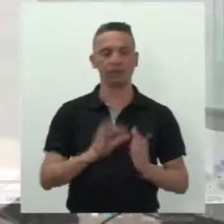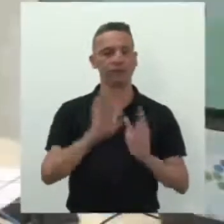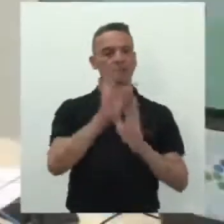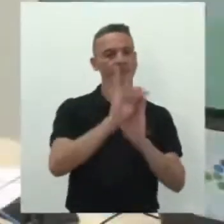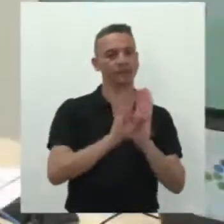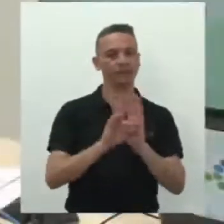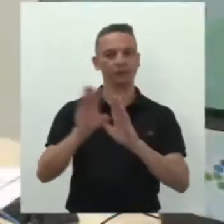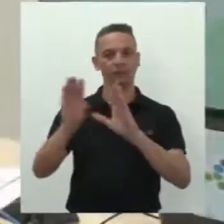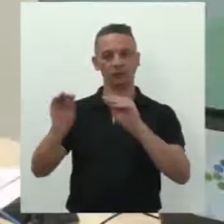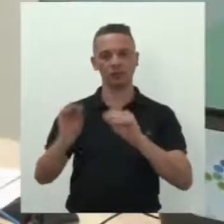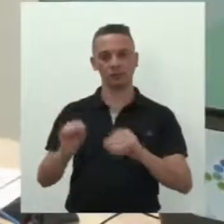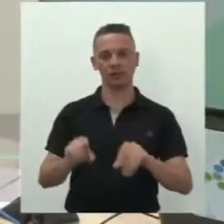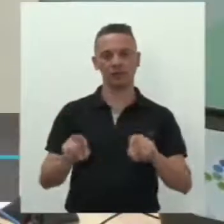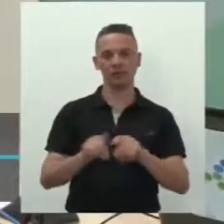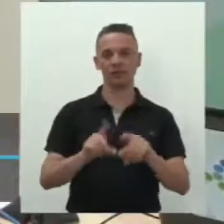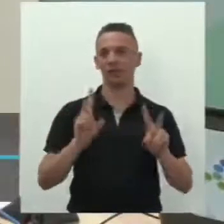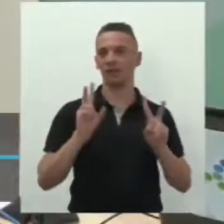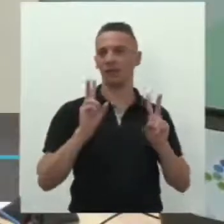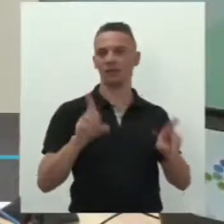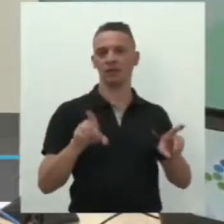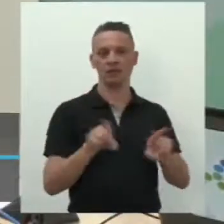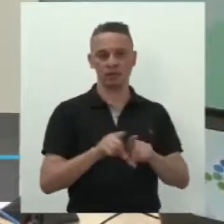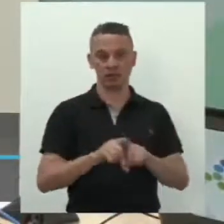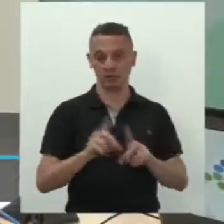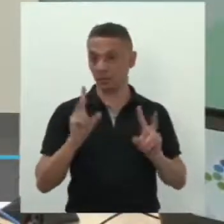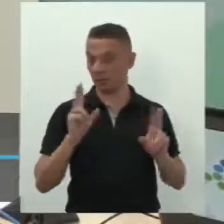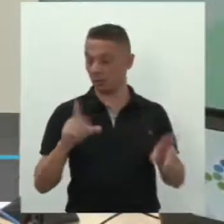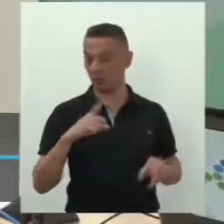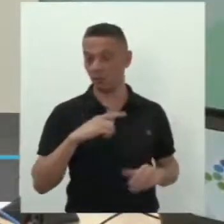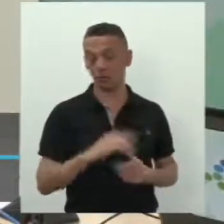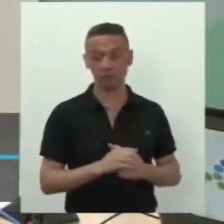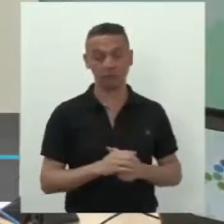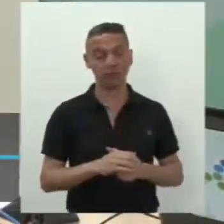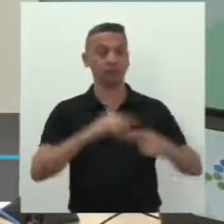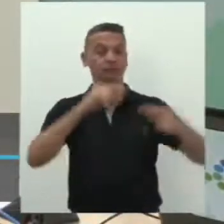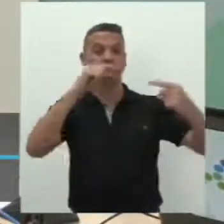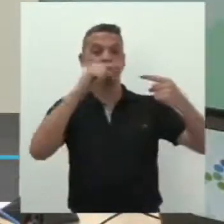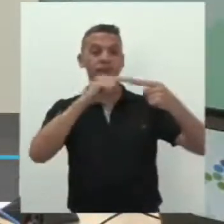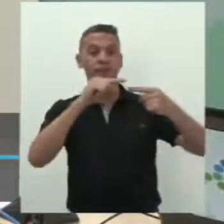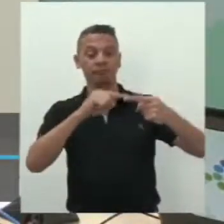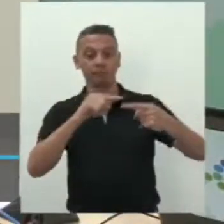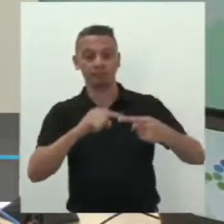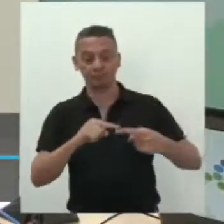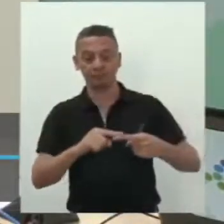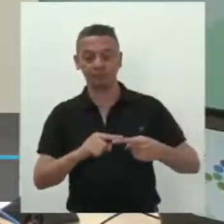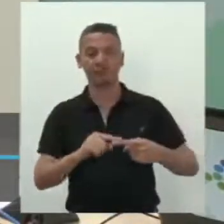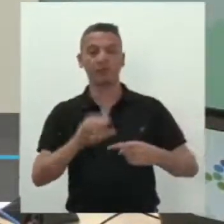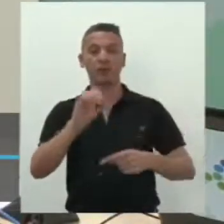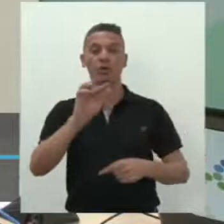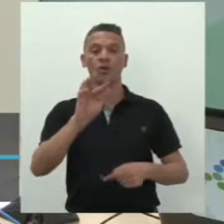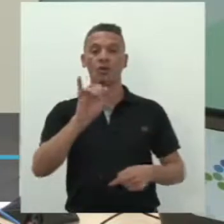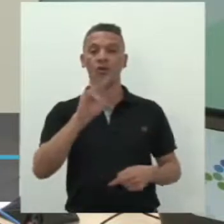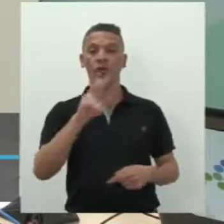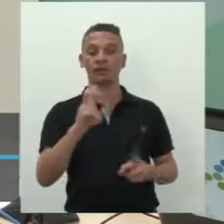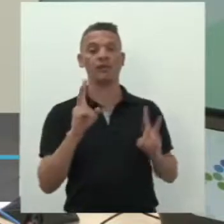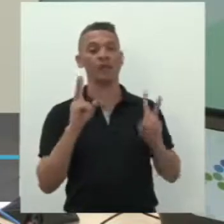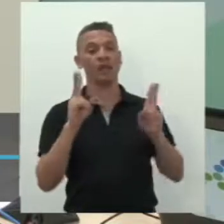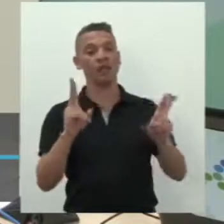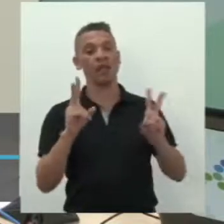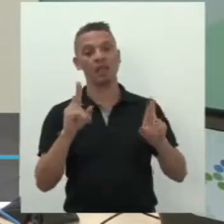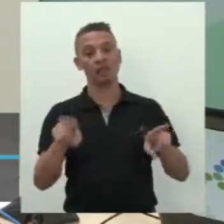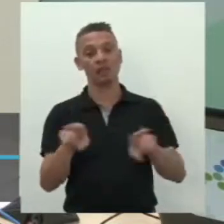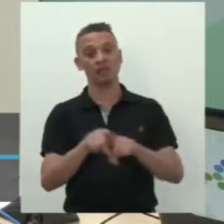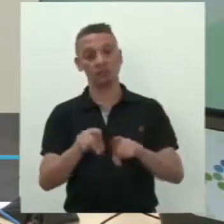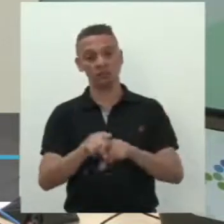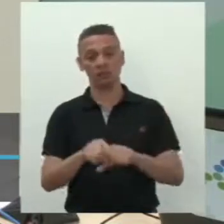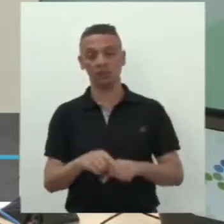dentro do Word para uma outra página do Word, né? As aplicações da Microsoft, do Office, principalmente, elas se conversam. Então, se